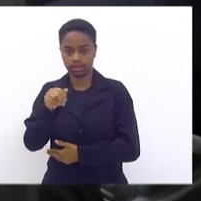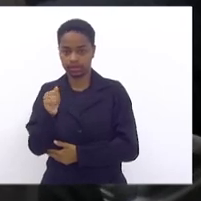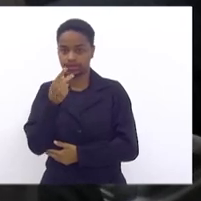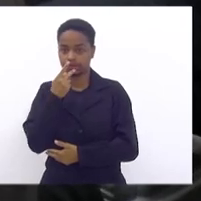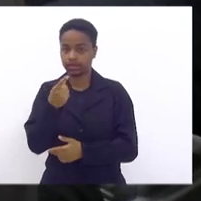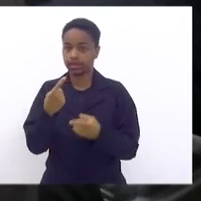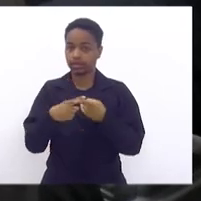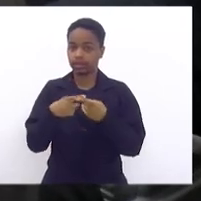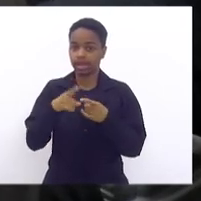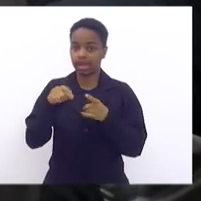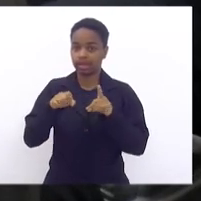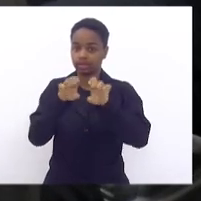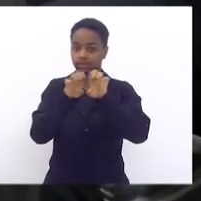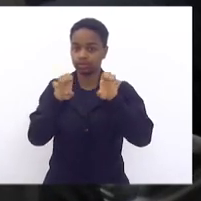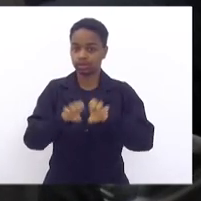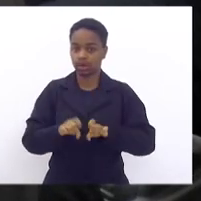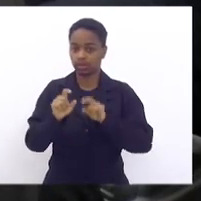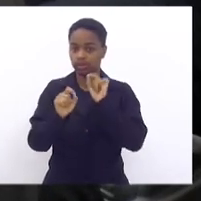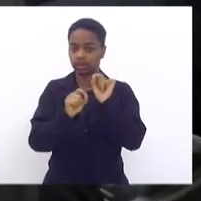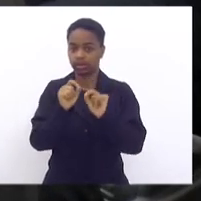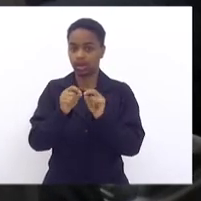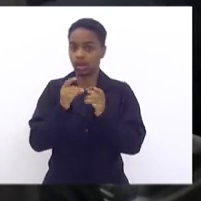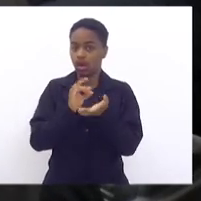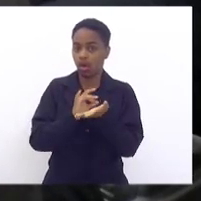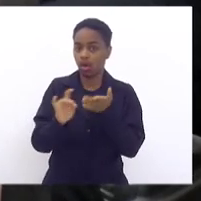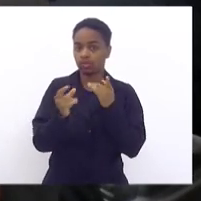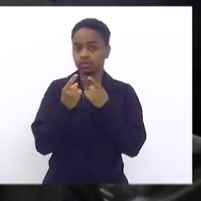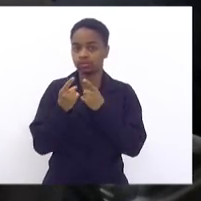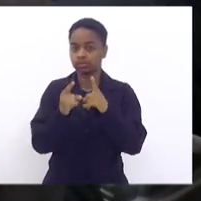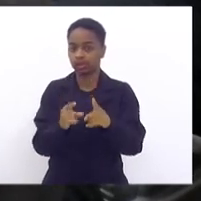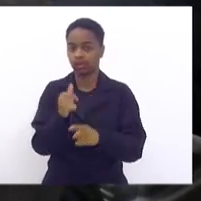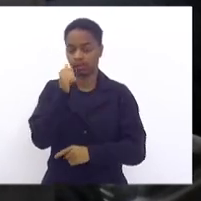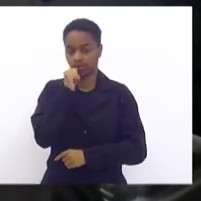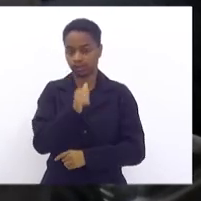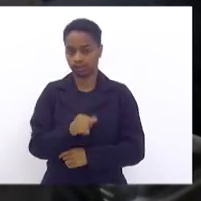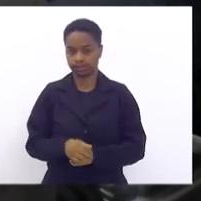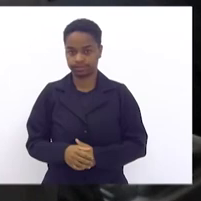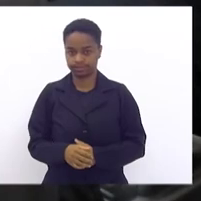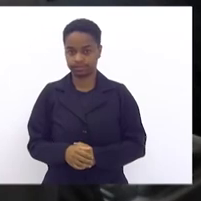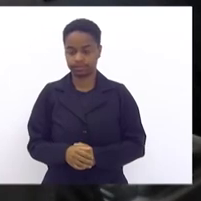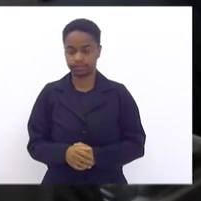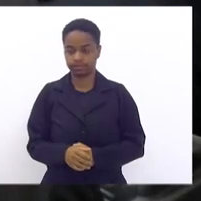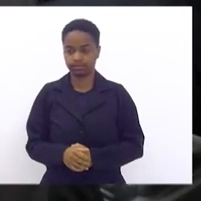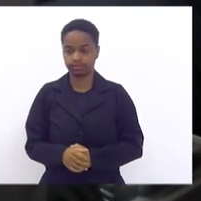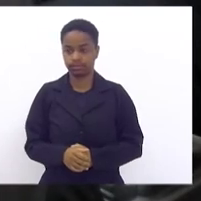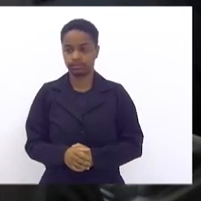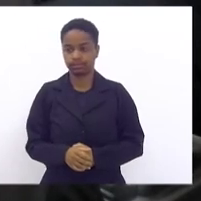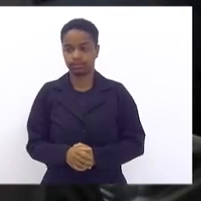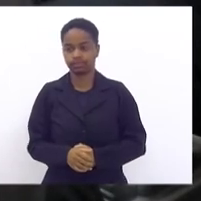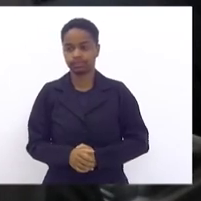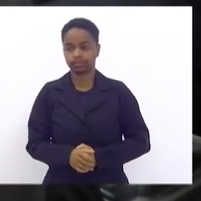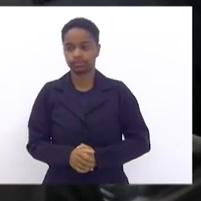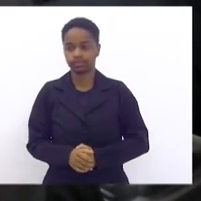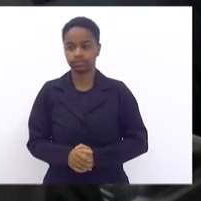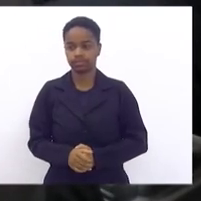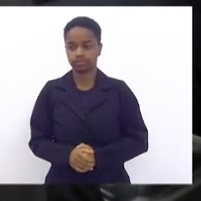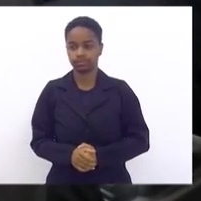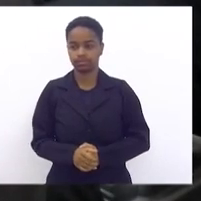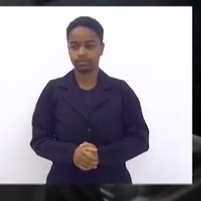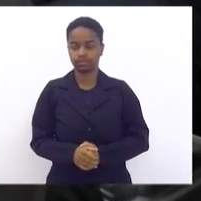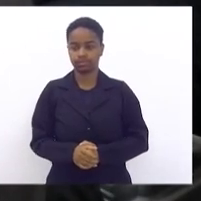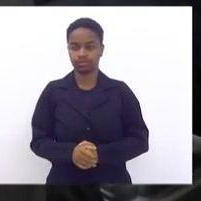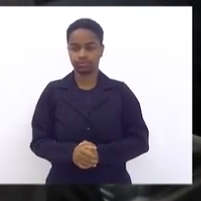e estruturante, que é a aversão, o ódio em relação às mulheres. Né? E tem ali